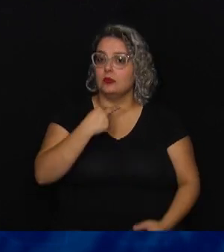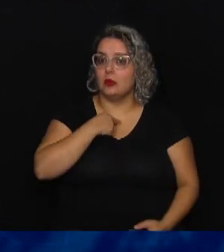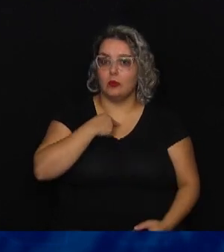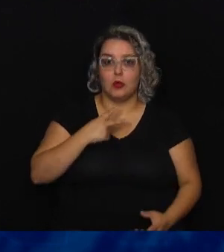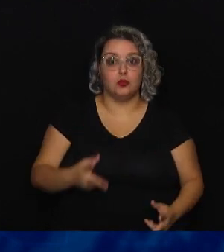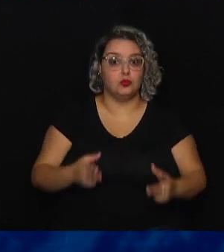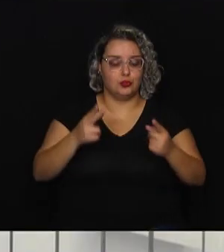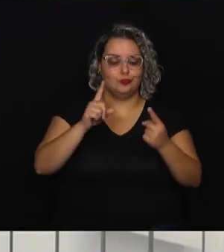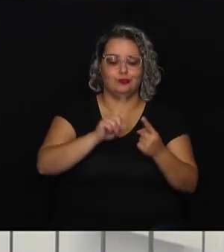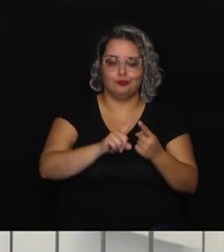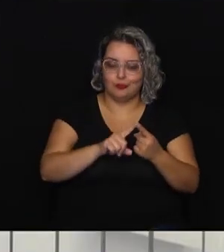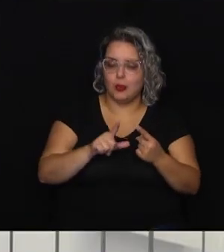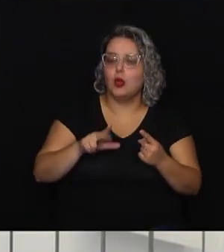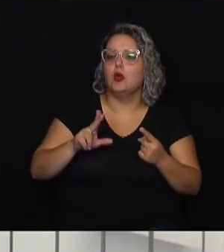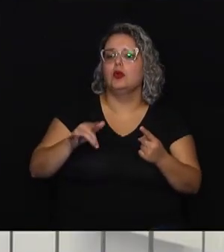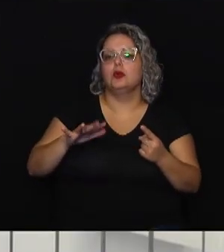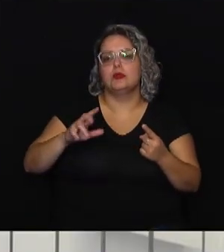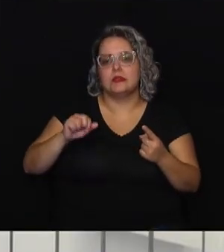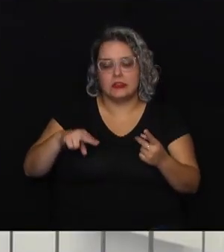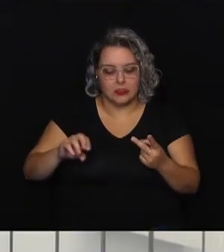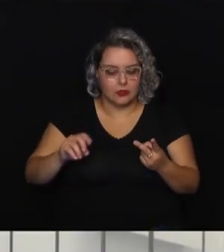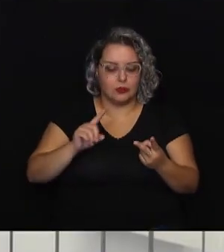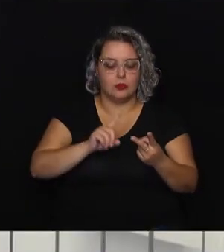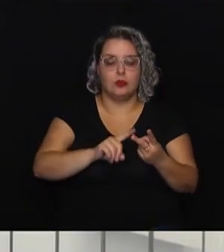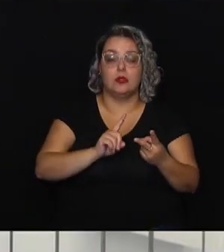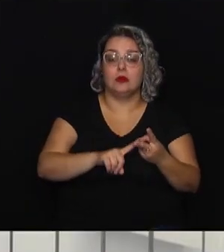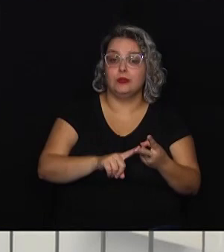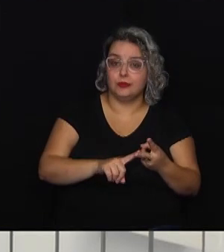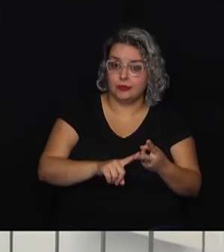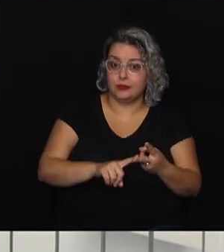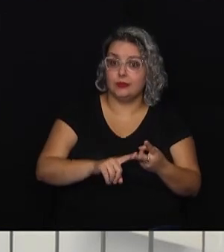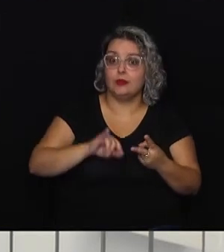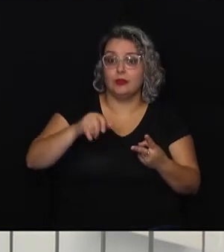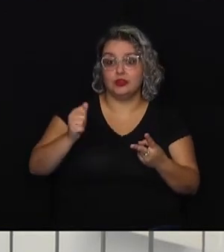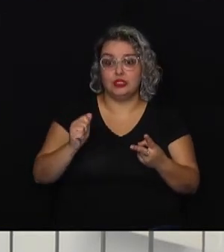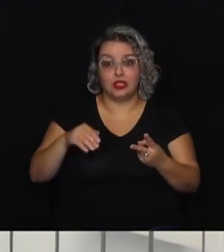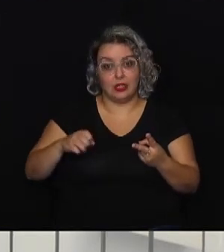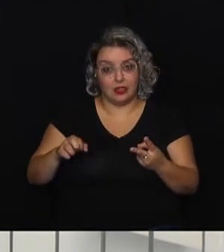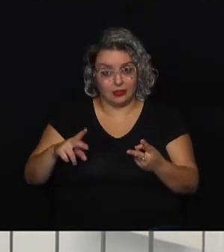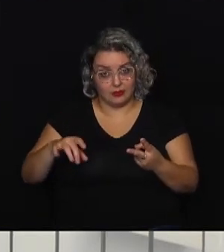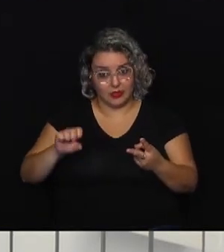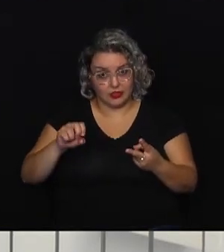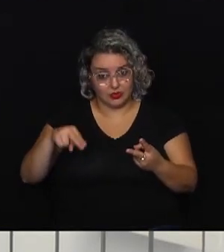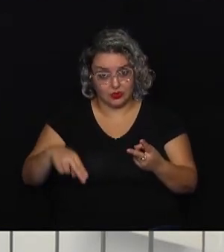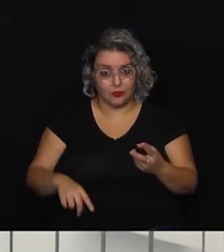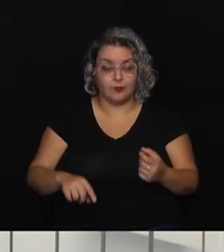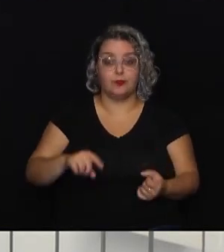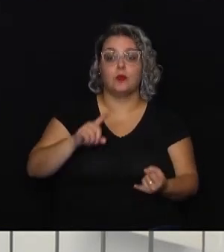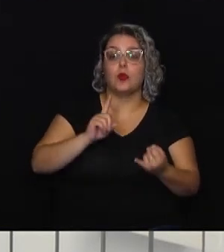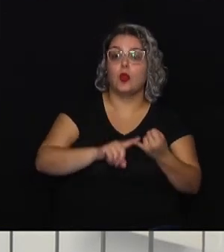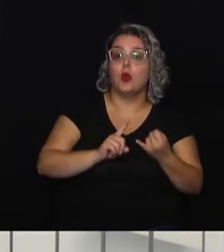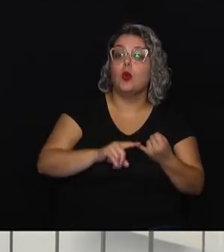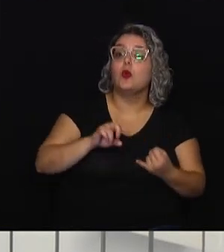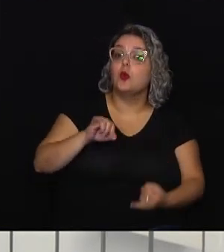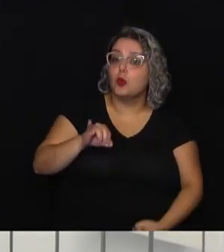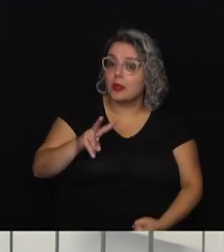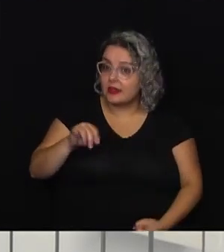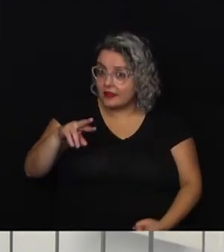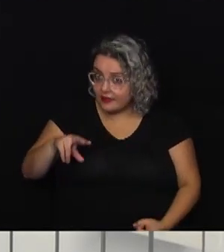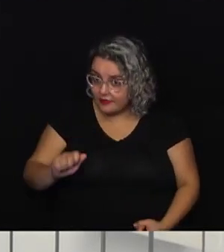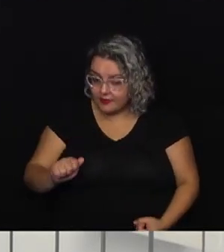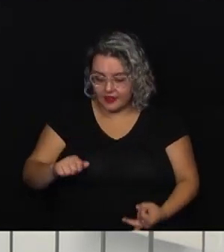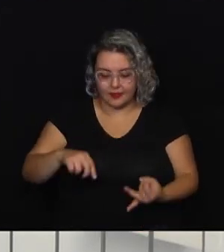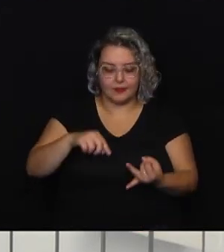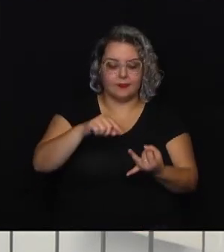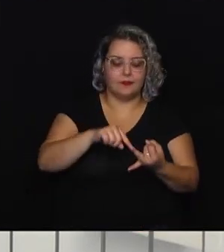o zagueiro Luciano Castan e com o lateral esquerdo Jamerson. O Ivan Alvarinho na zaga e o Mike na